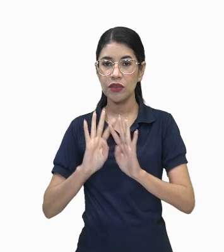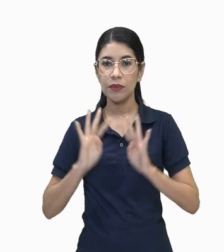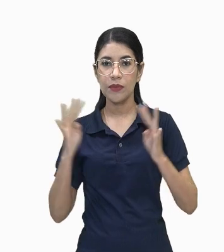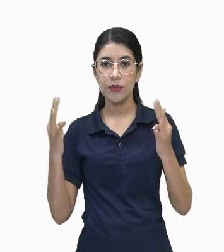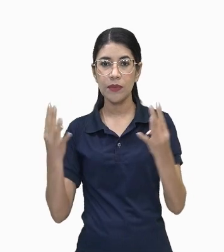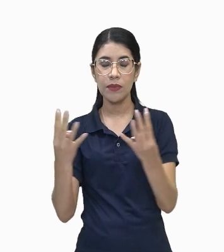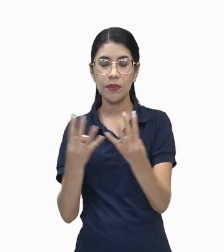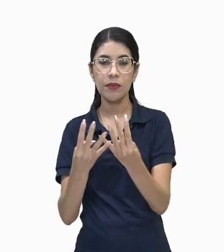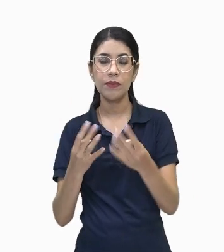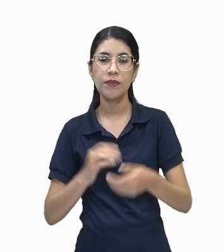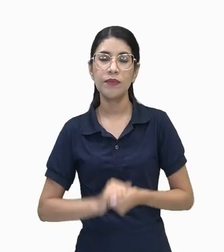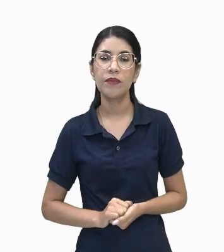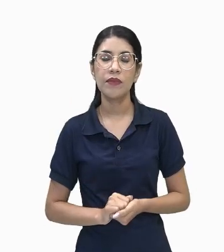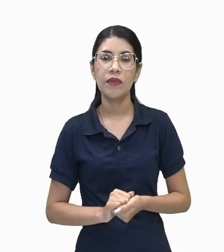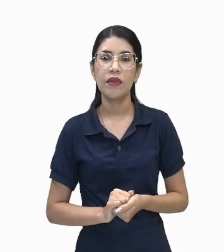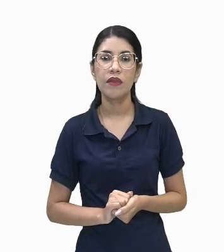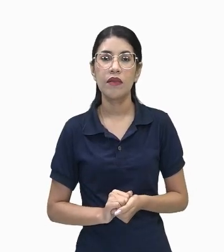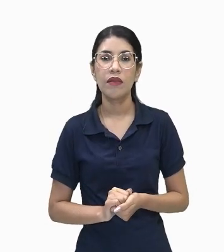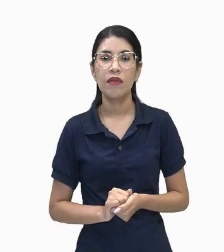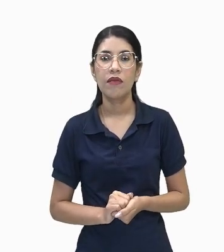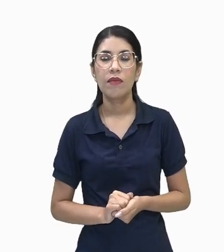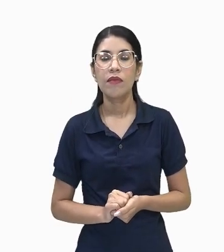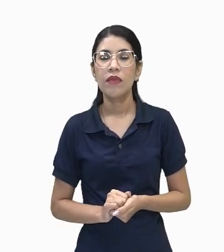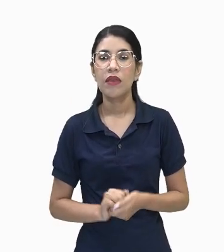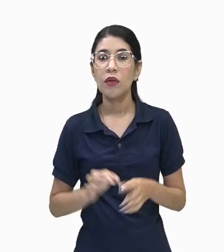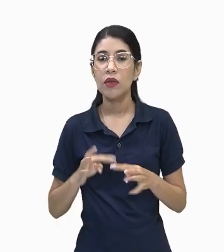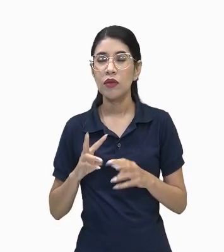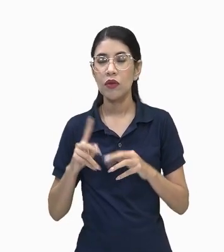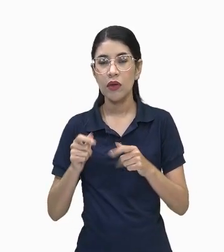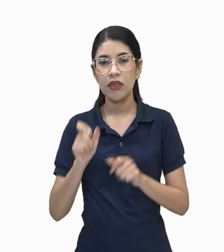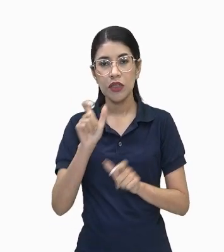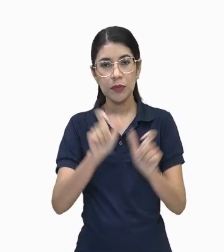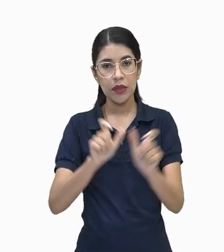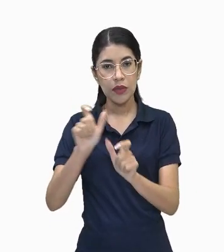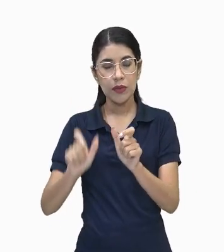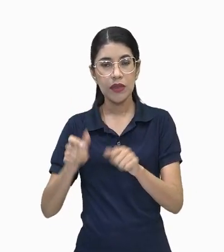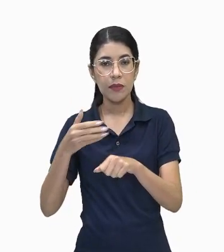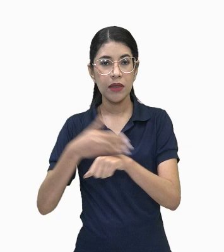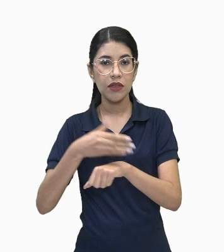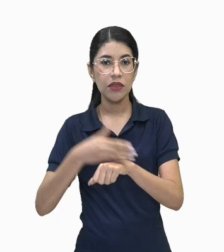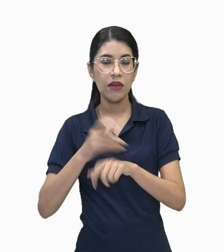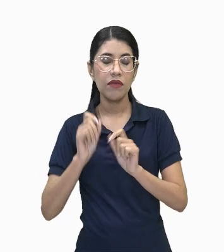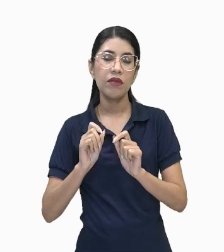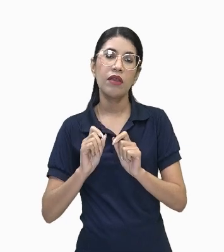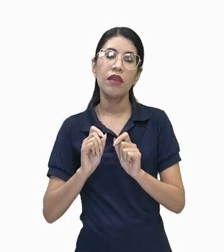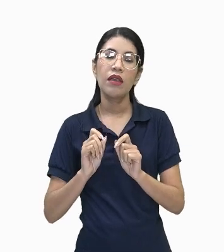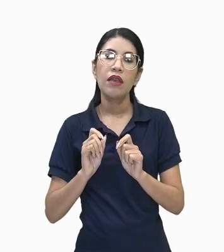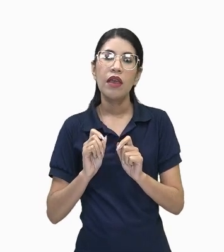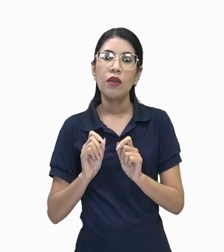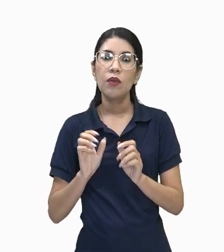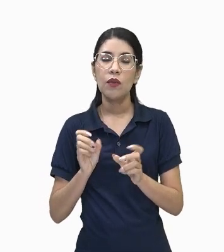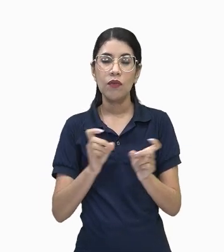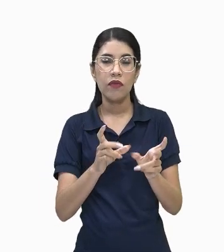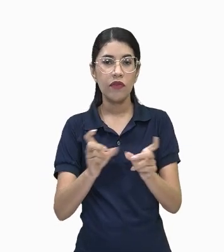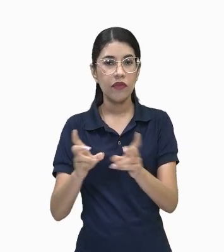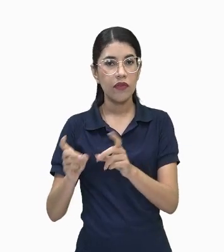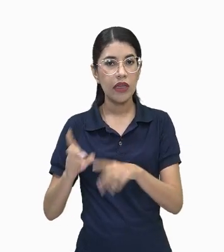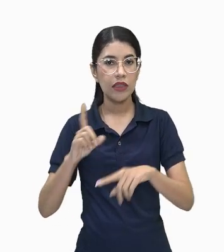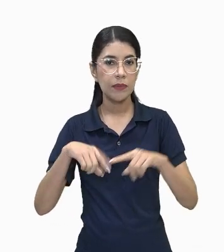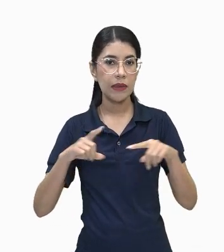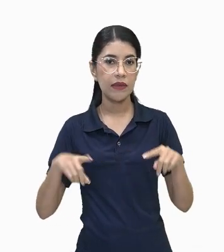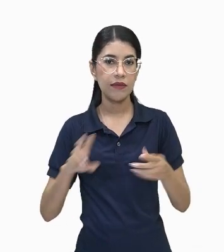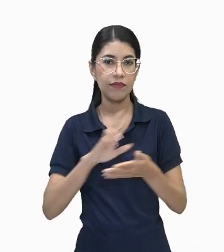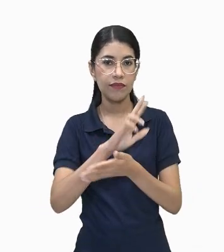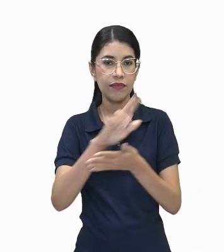vai denominar de burguesia e de burguês todo aquele indivíduo que pratica o comércio, que é comerciante, e